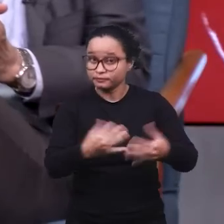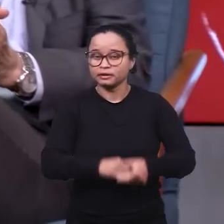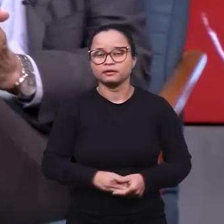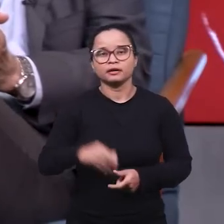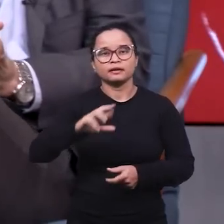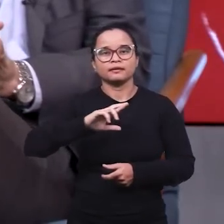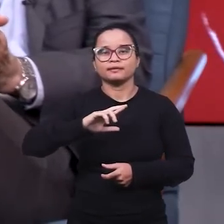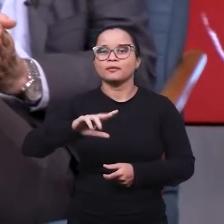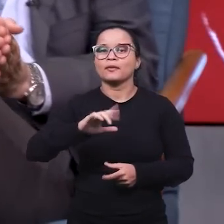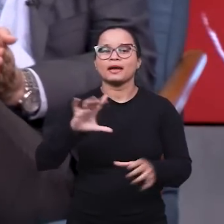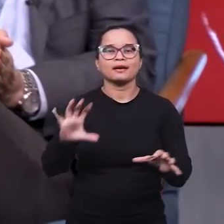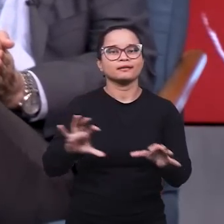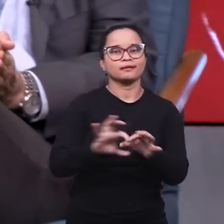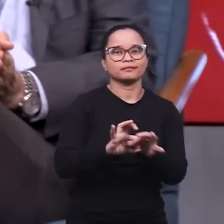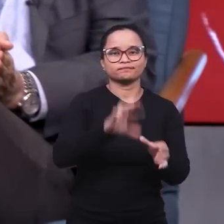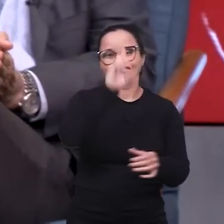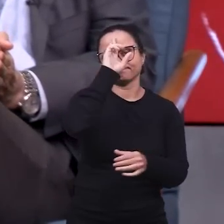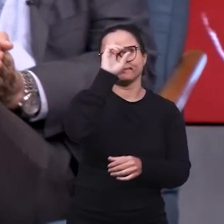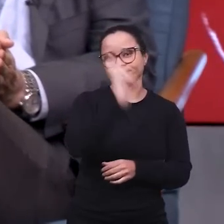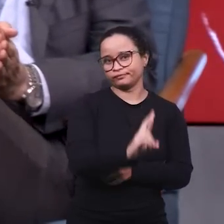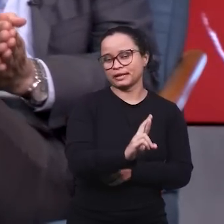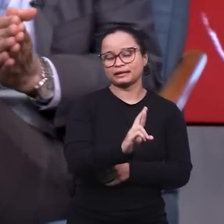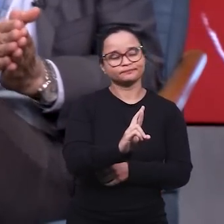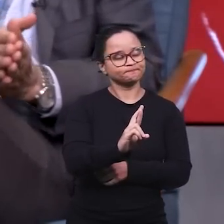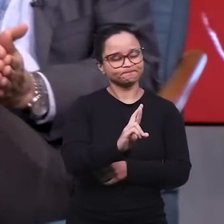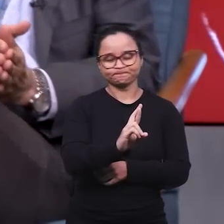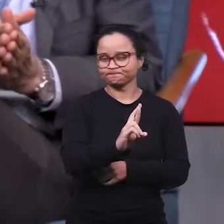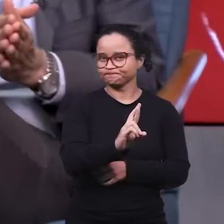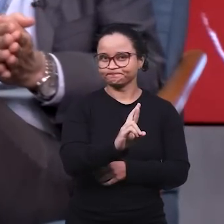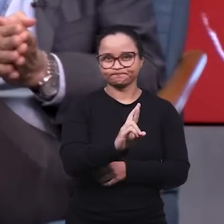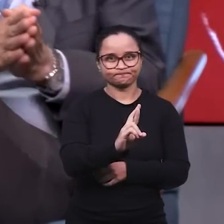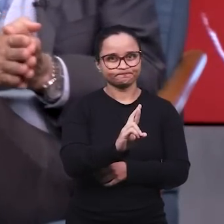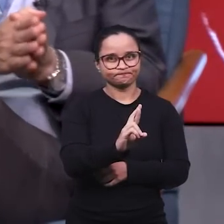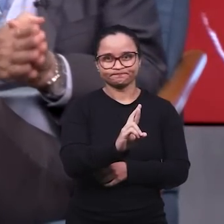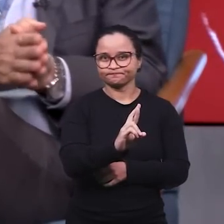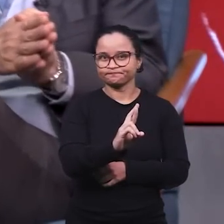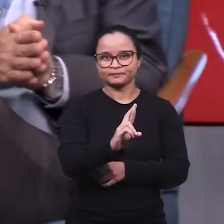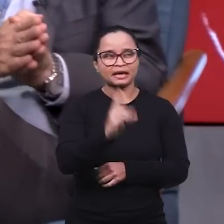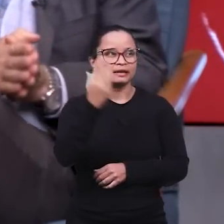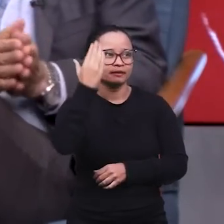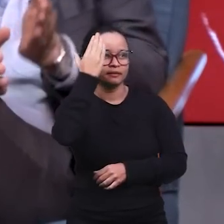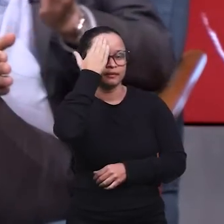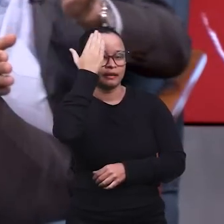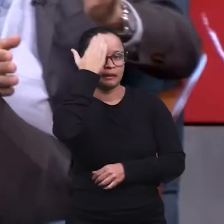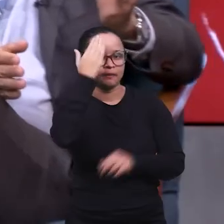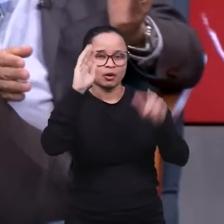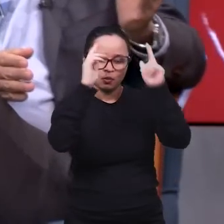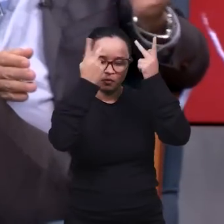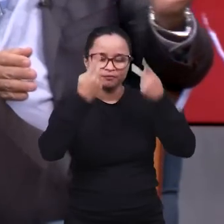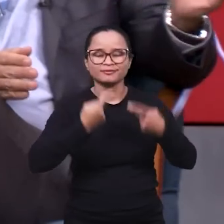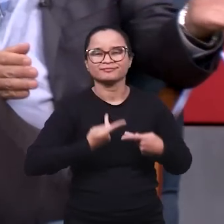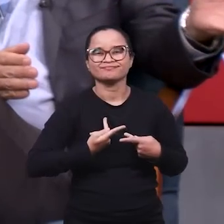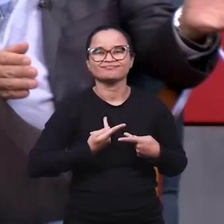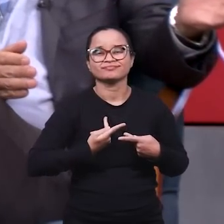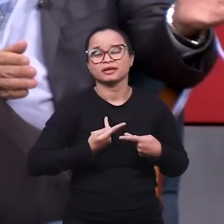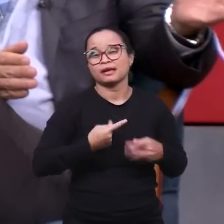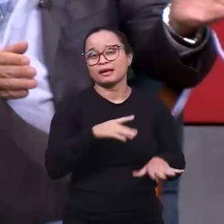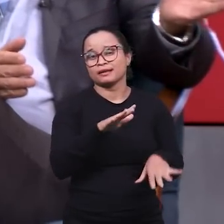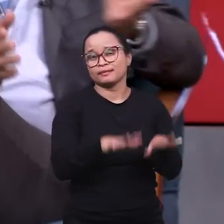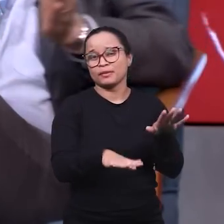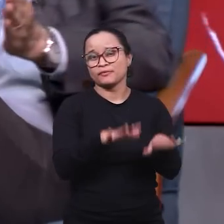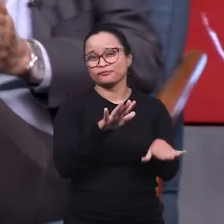não está ligado à razão, não está ligado àquilo que é interpretativo, que é